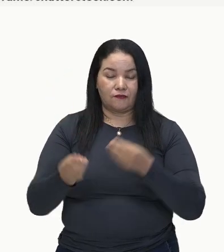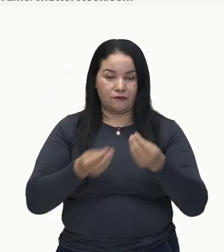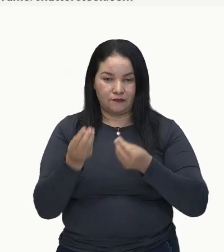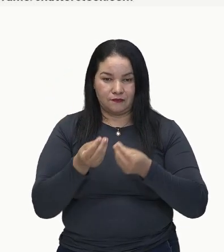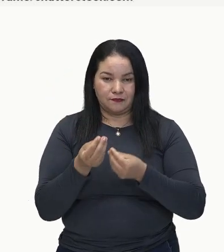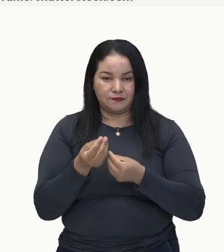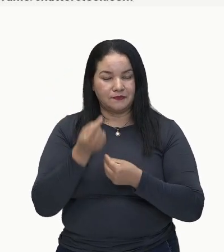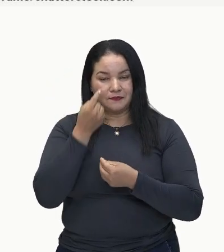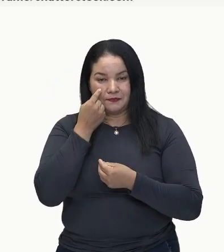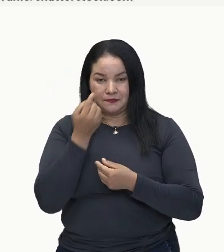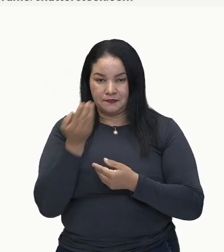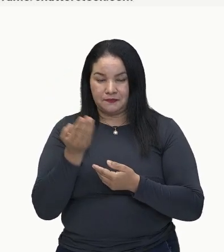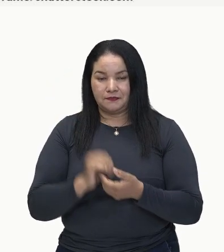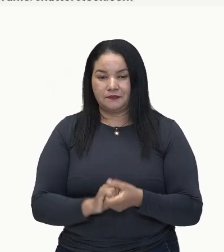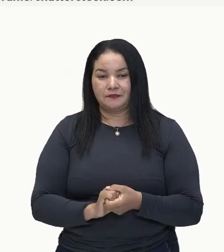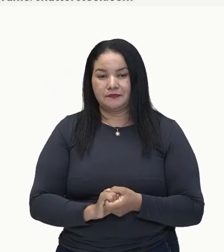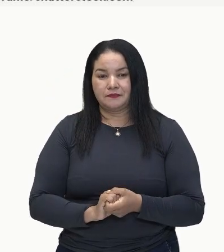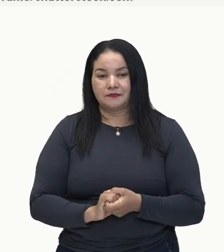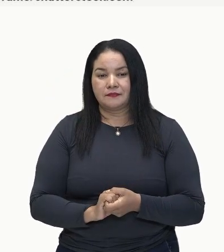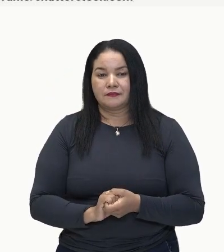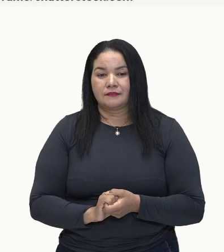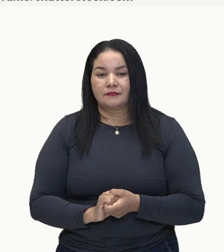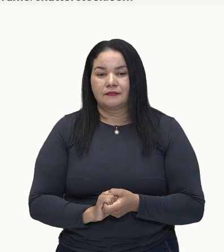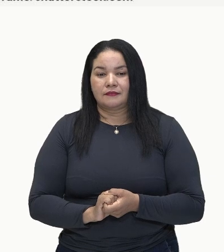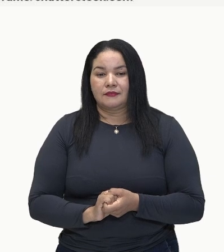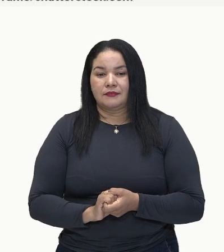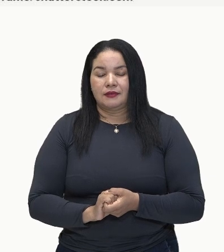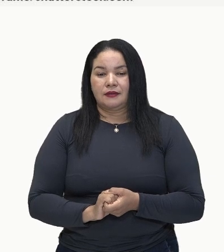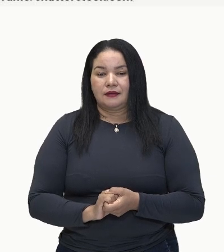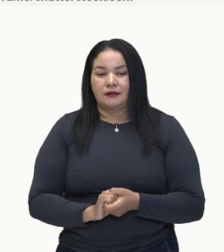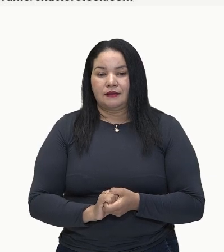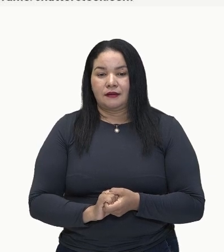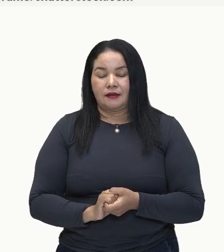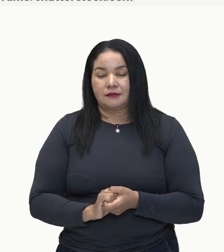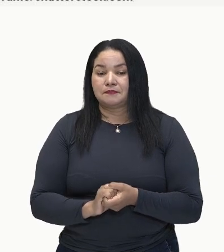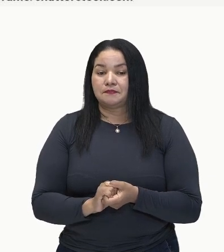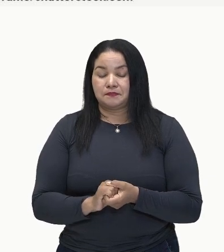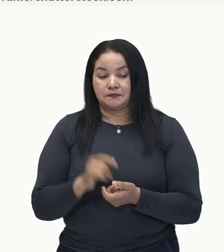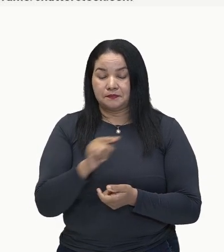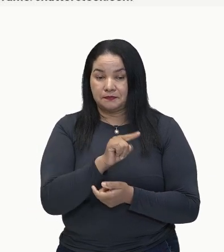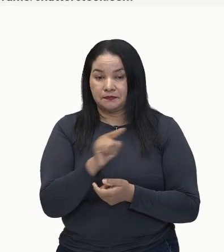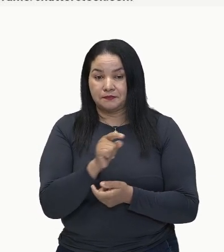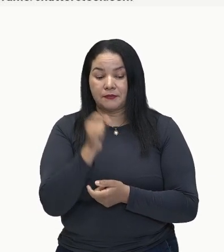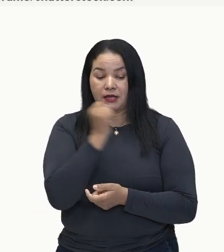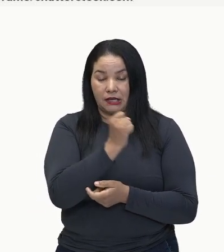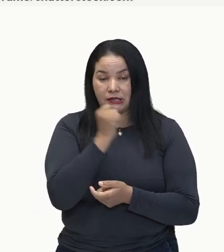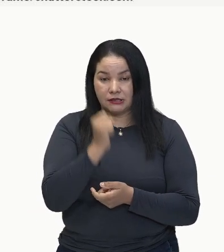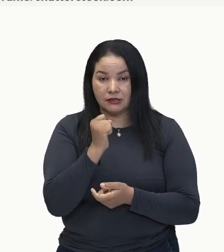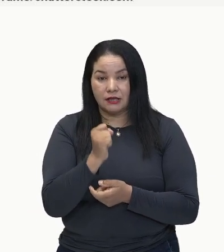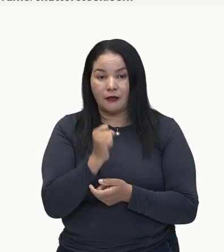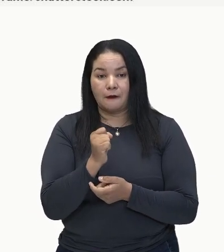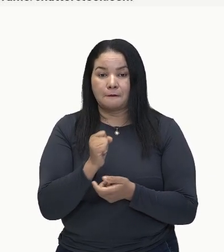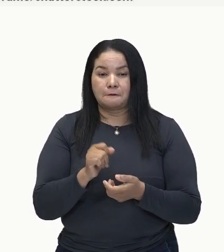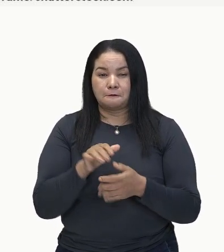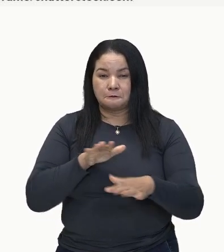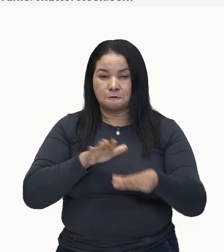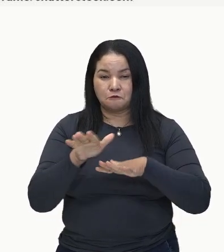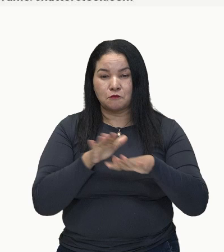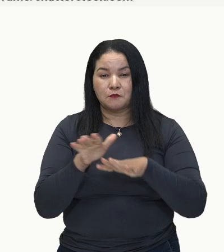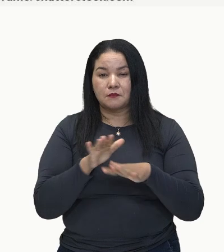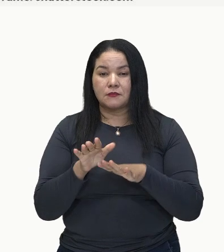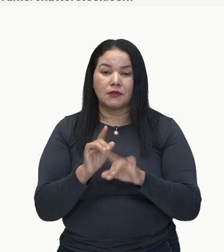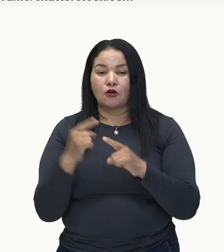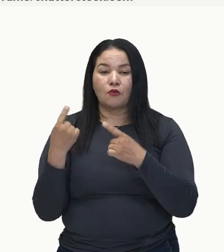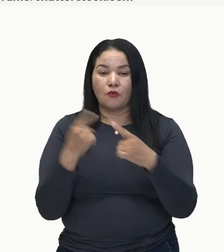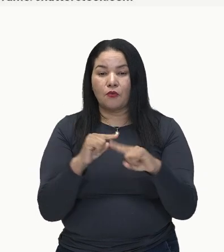ainda, fazendo essa apresentação do filme, olha só. Os assassinatos iniciam um movimento popular contra a elite de Gotham City,